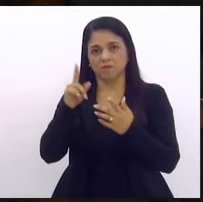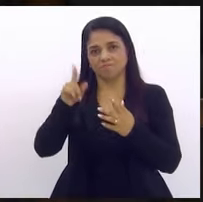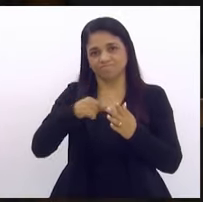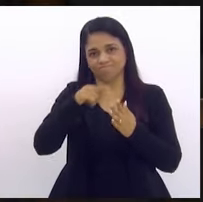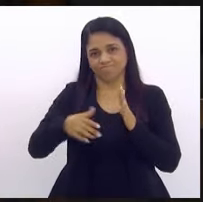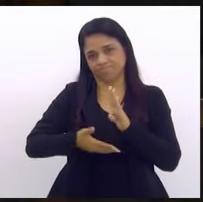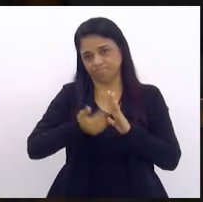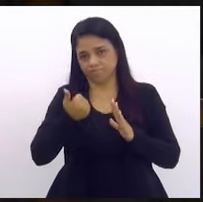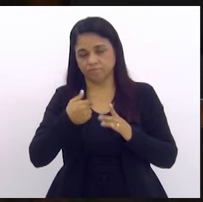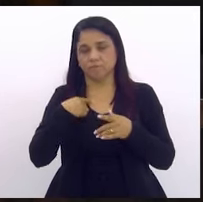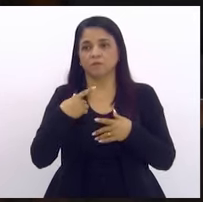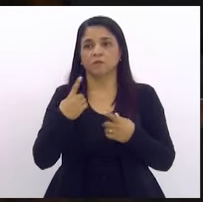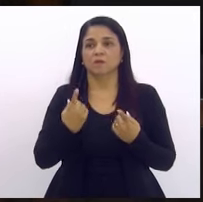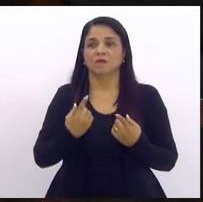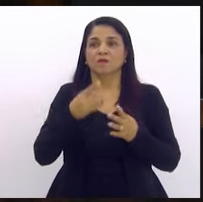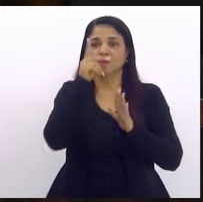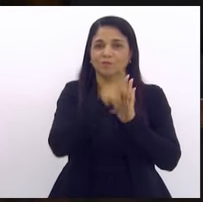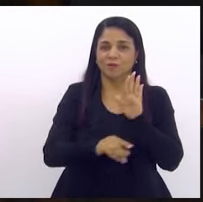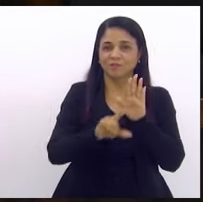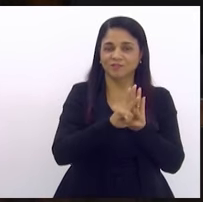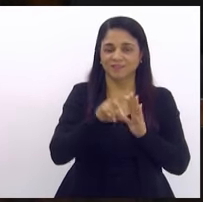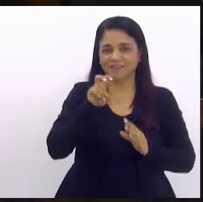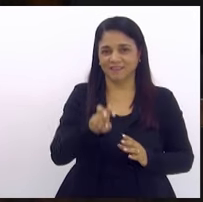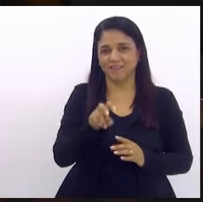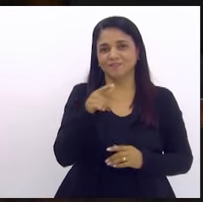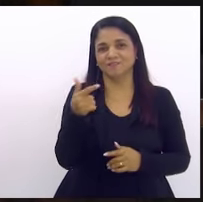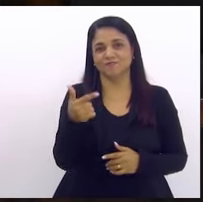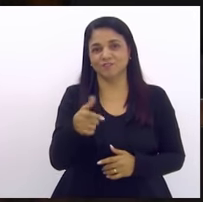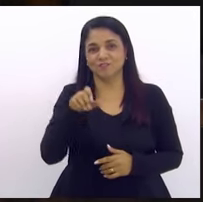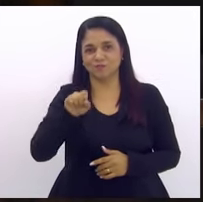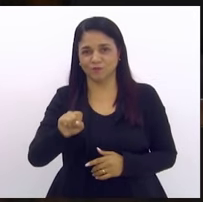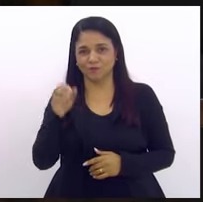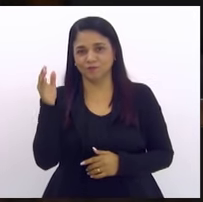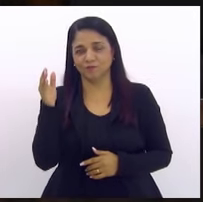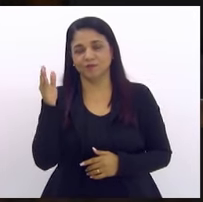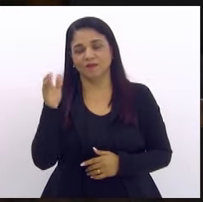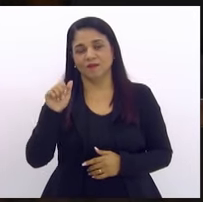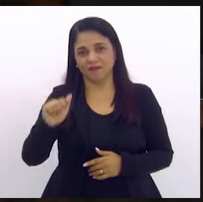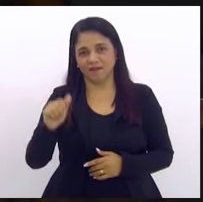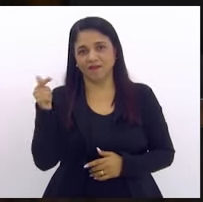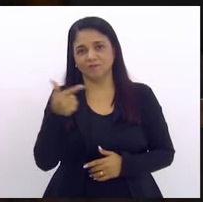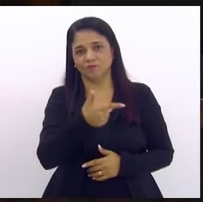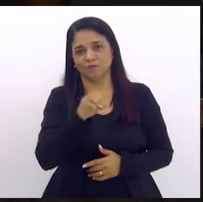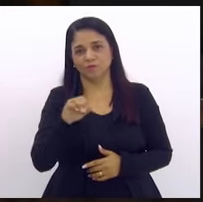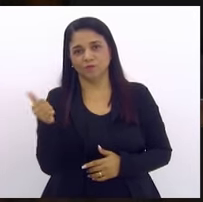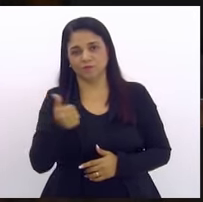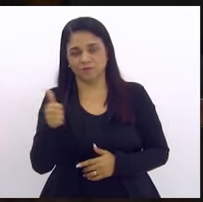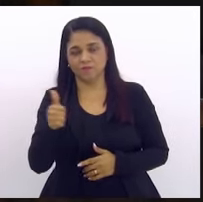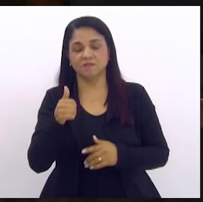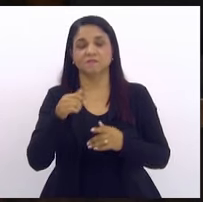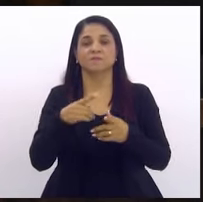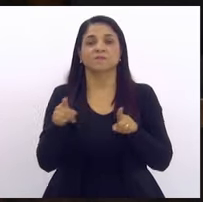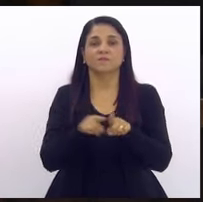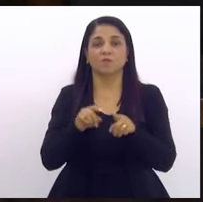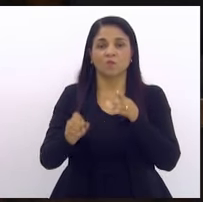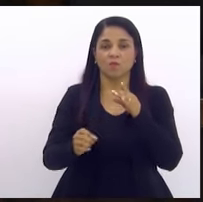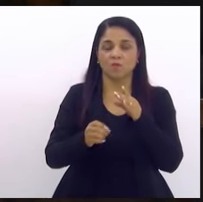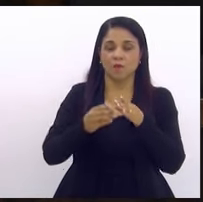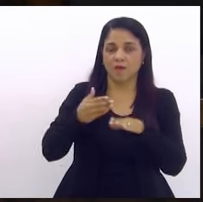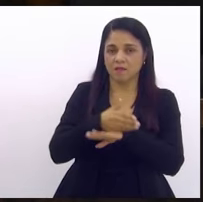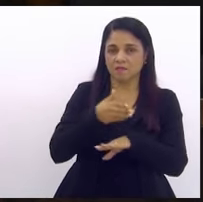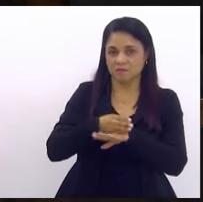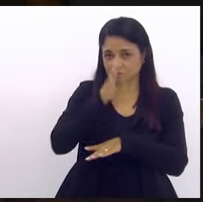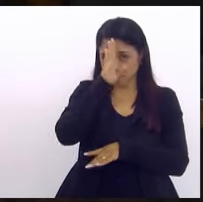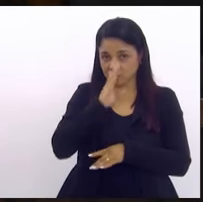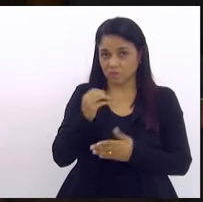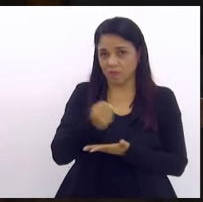Veto total posto ao projeto de lei número 528/2011, de autoria da deputada Janira Rocha, que dispõe sobre o acesso gratuito à